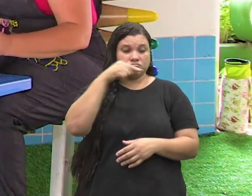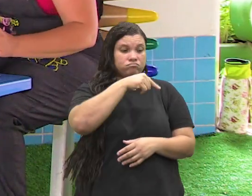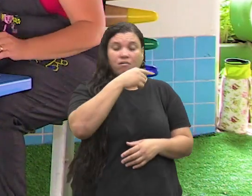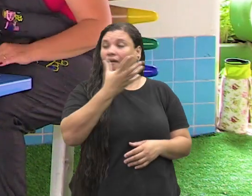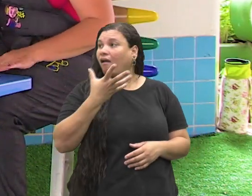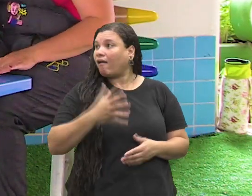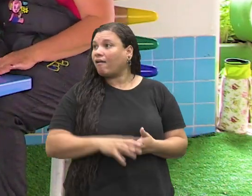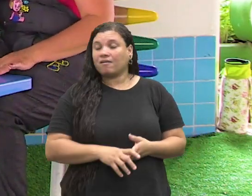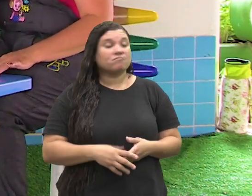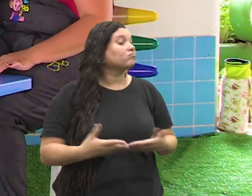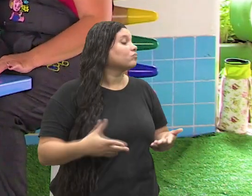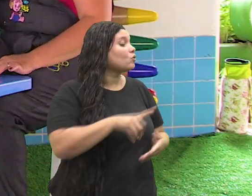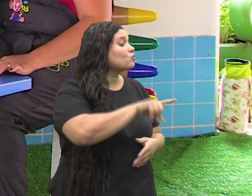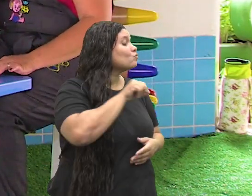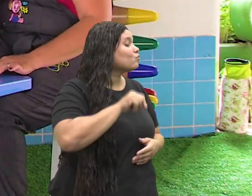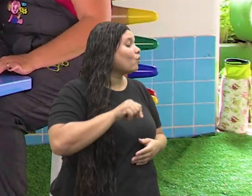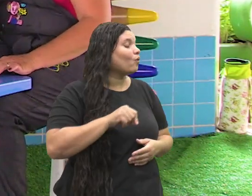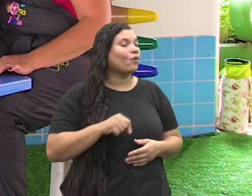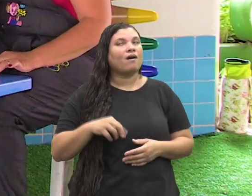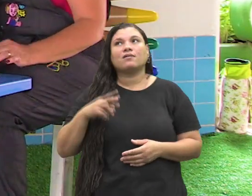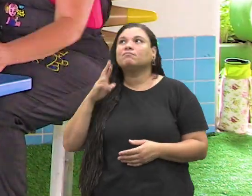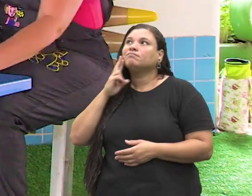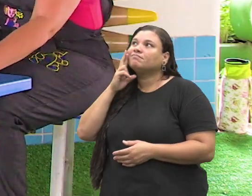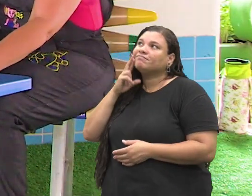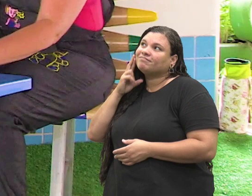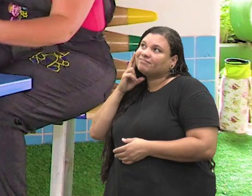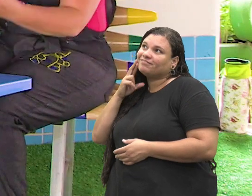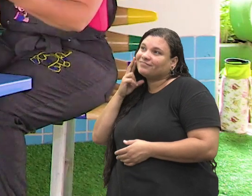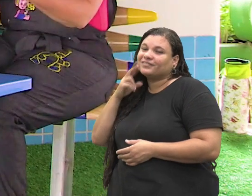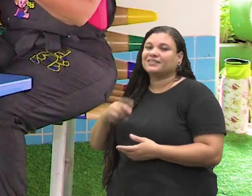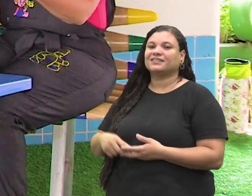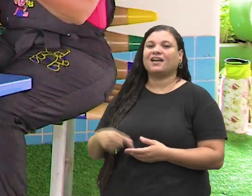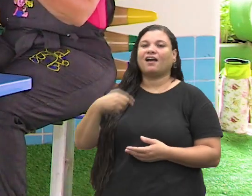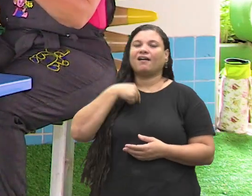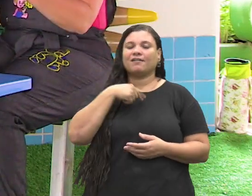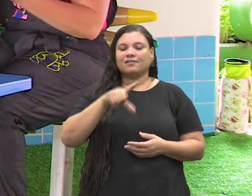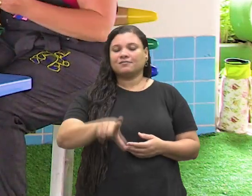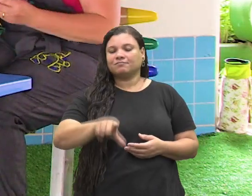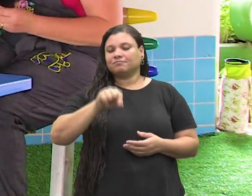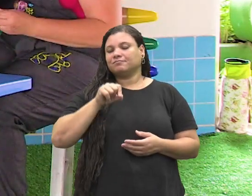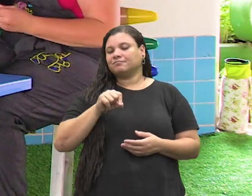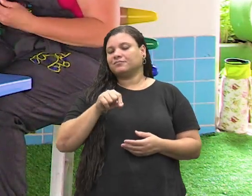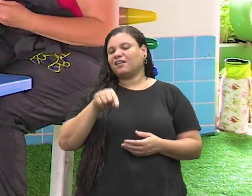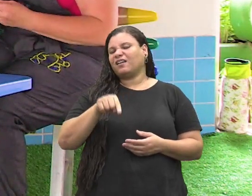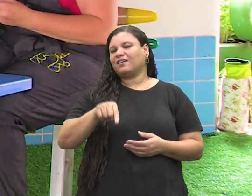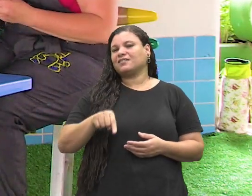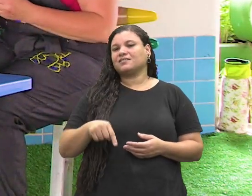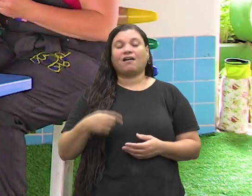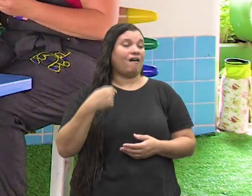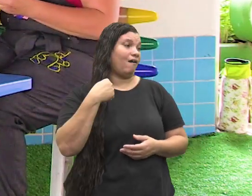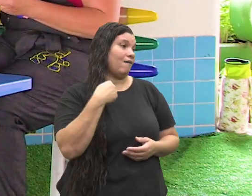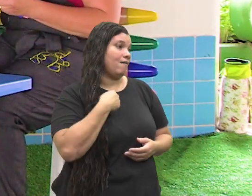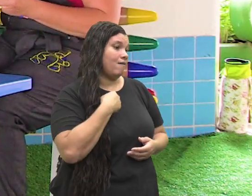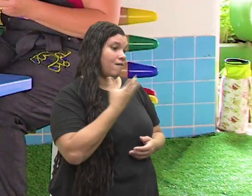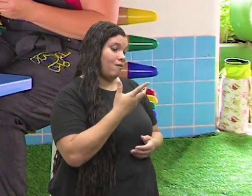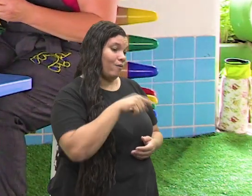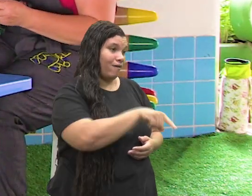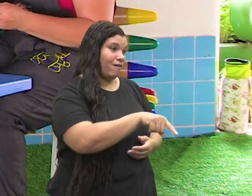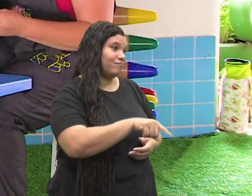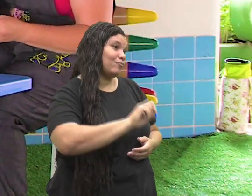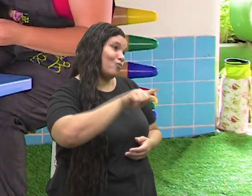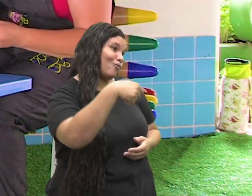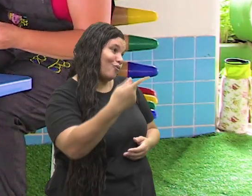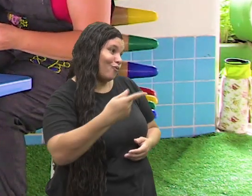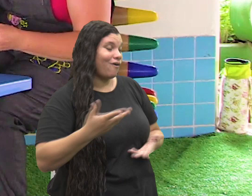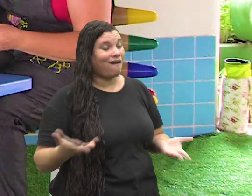começar a pintar. Eu vou escolher essa. Ah, ficou essa aqui pra mim, que eu amo também. Olha que legal. Será que eu vou